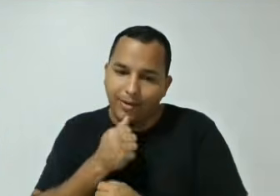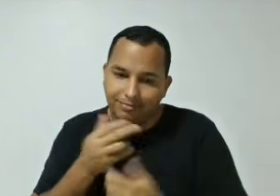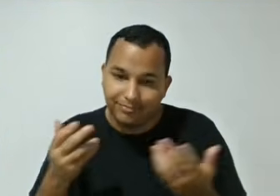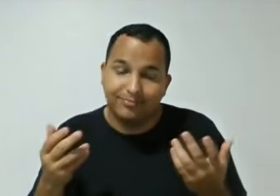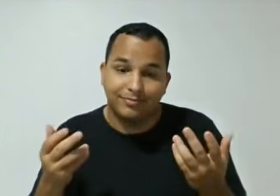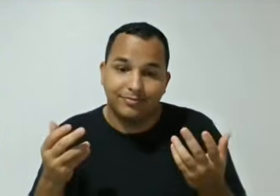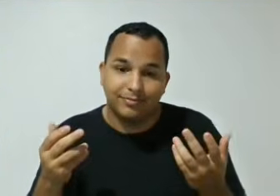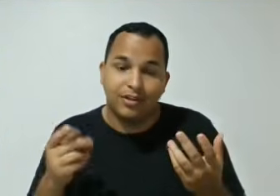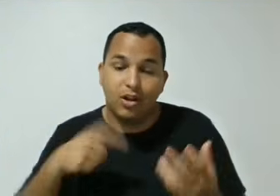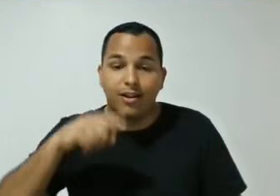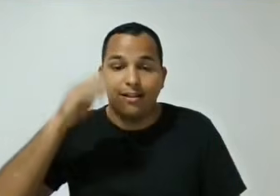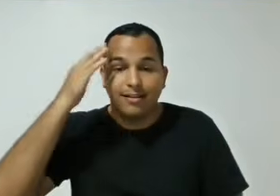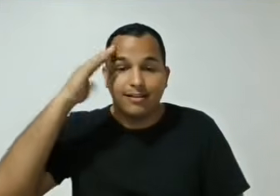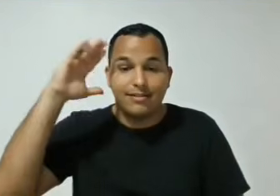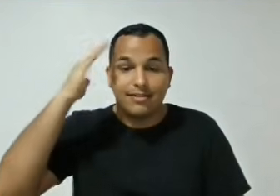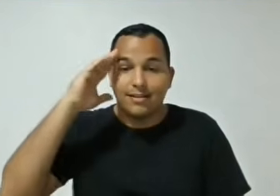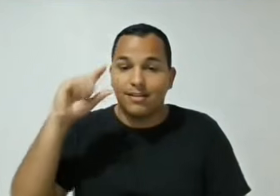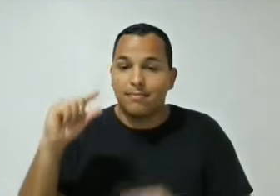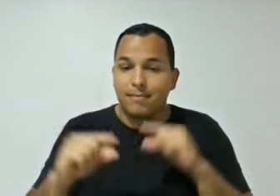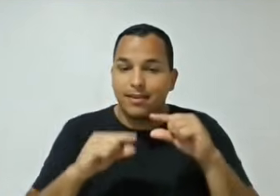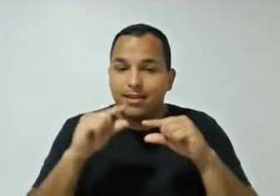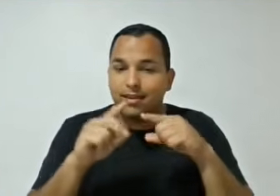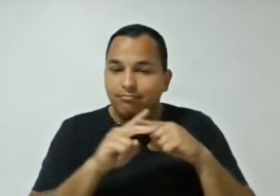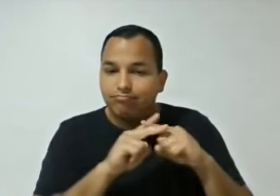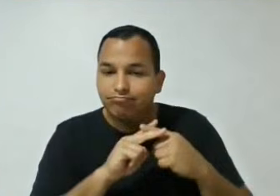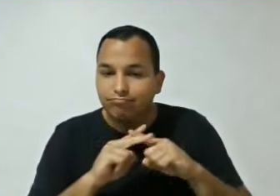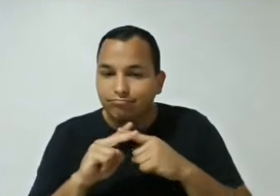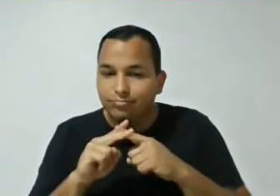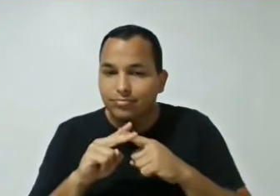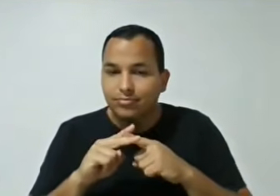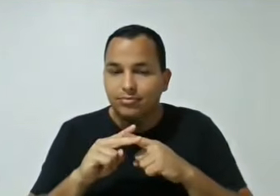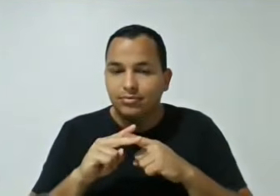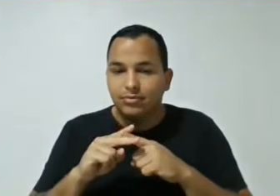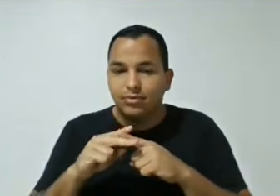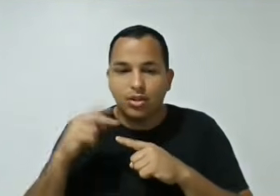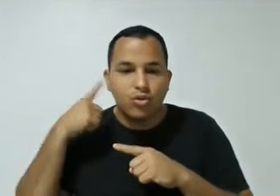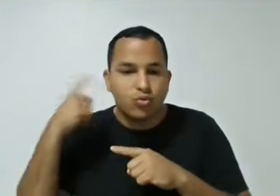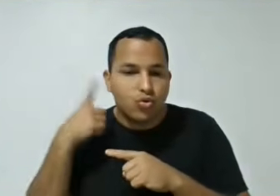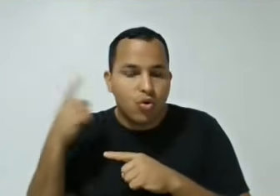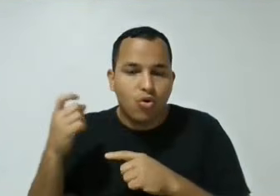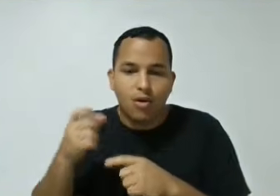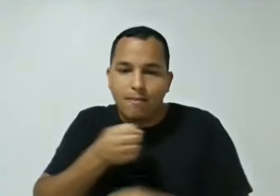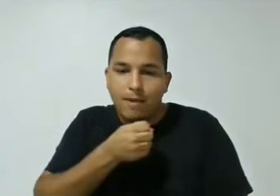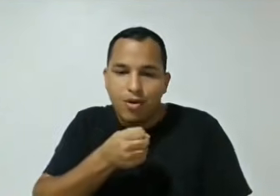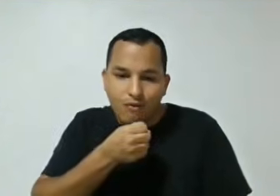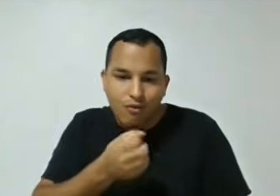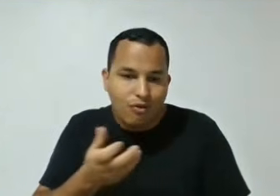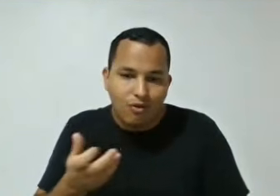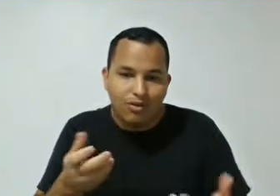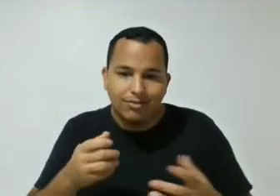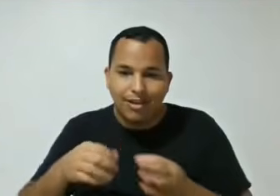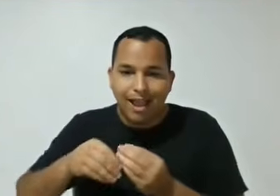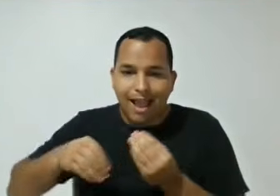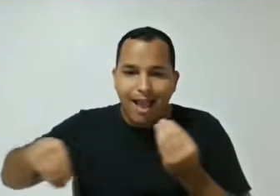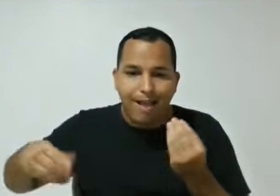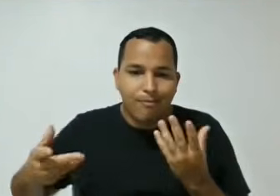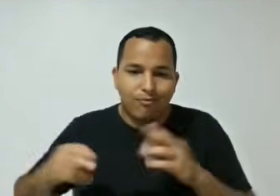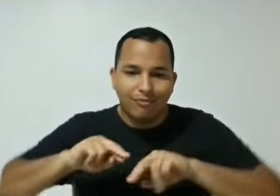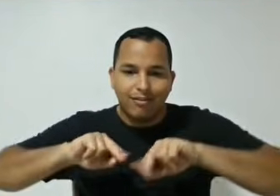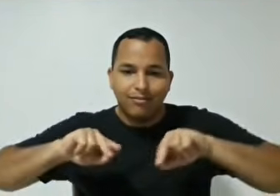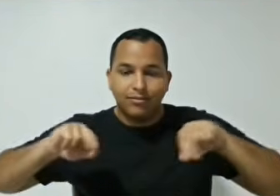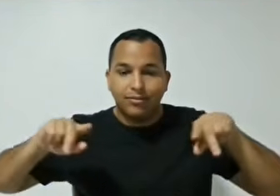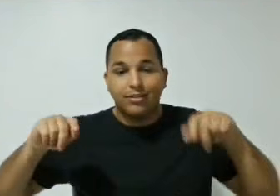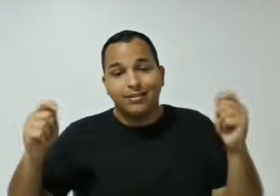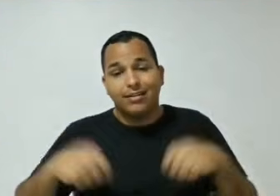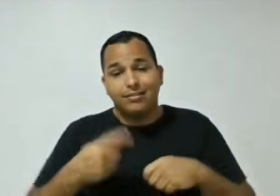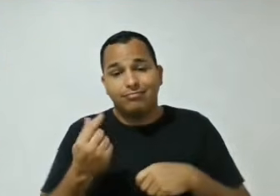pequenas manutenções, por exemplo, em caixas de som, em microfones, em cabos, poderiam ser cobertos por essa